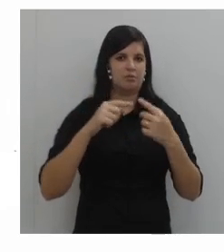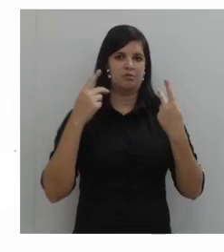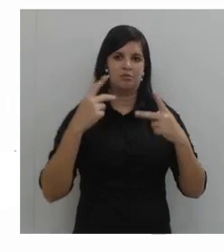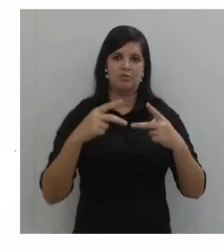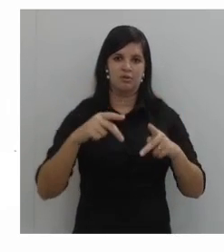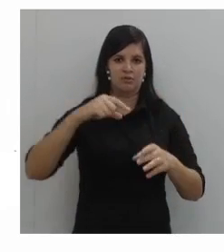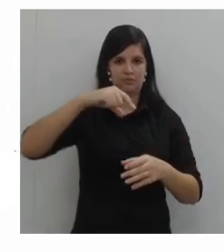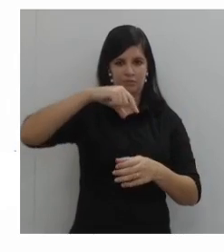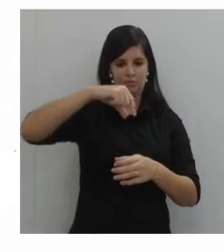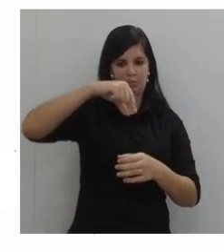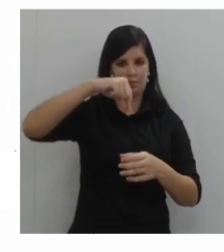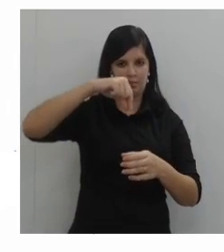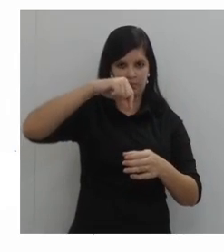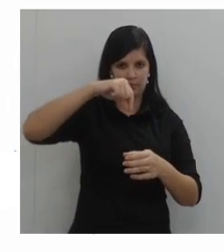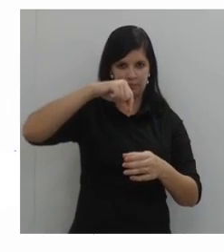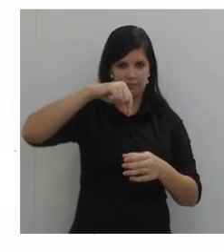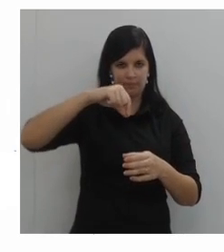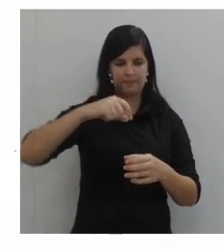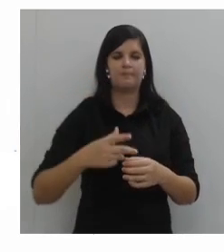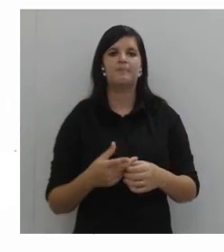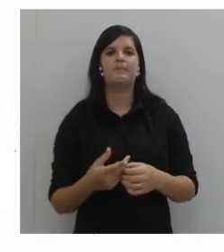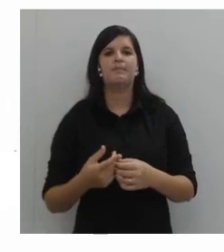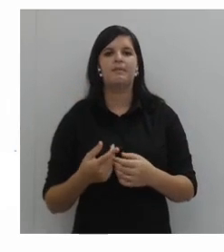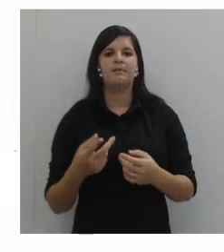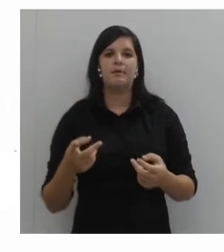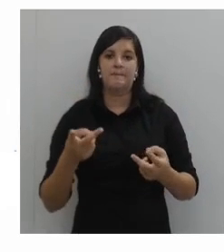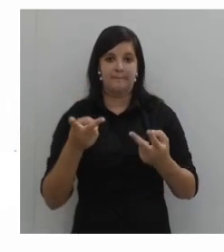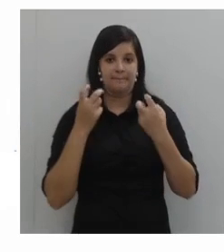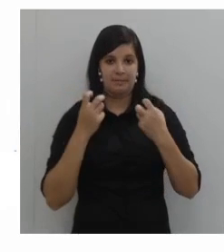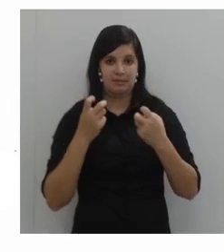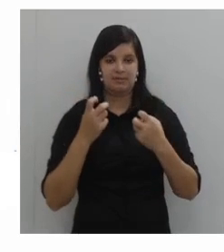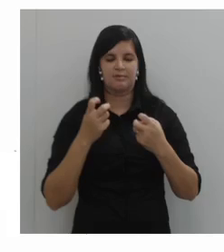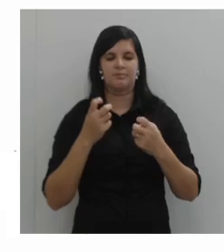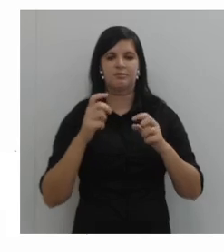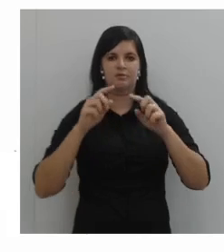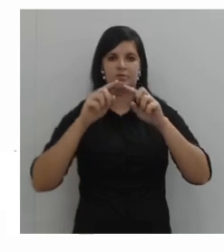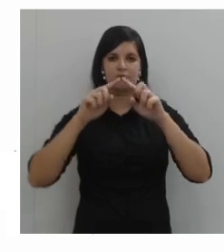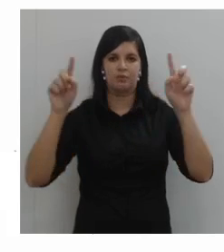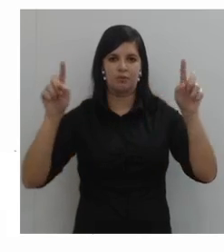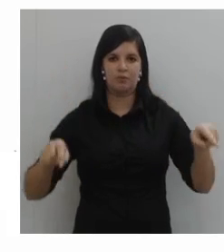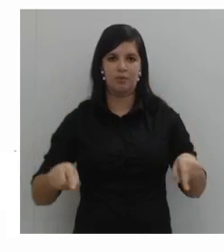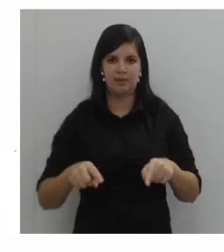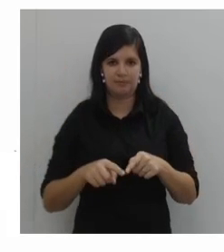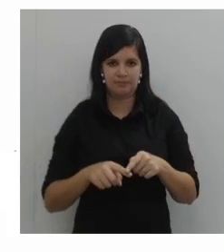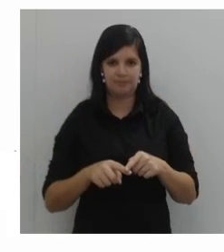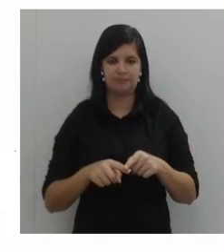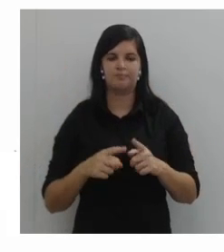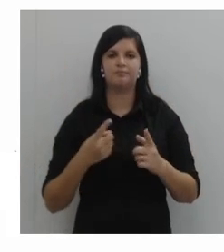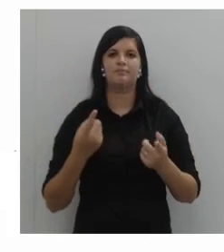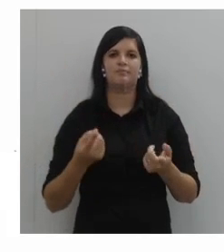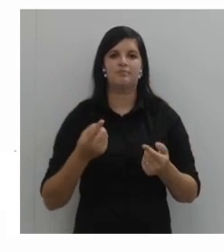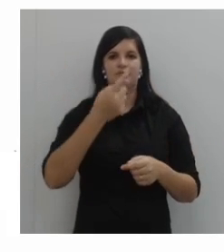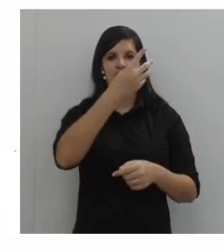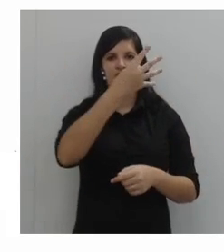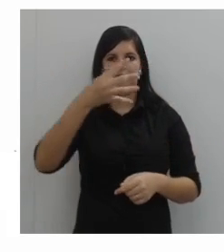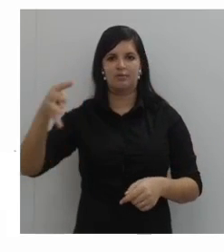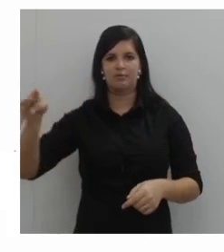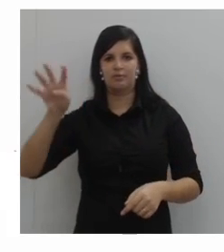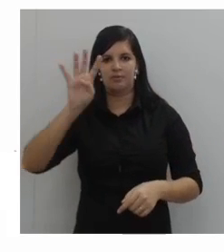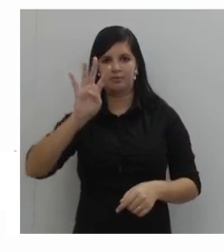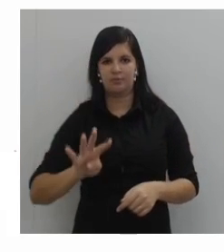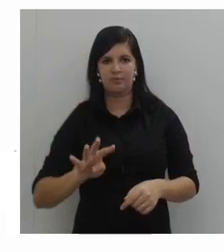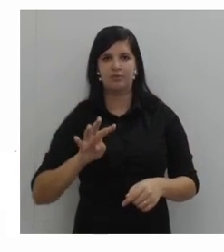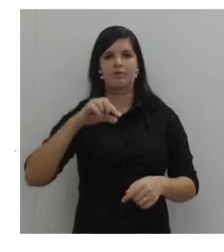de gotas. Veja essa correspondência no quadro abaixo. Está aqui, ó. Na coluna da esquerda tem a